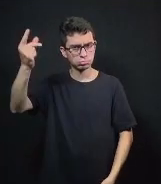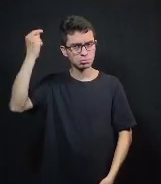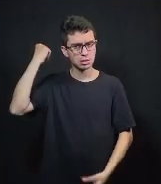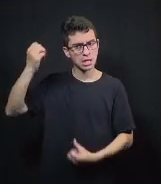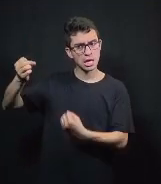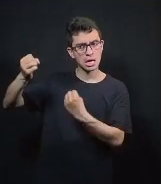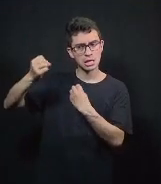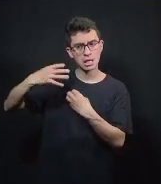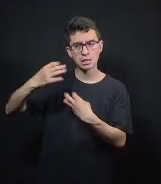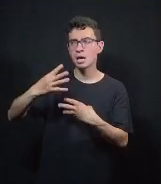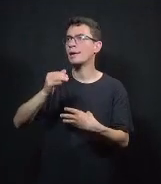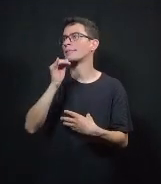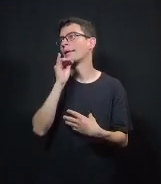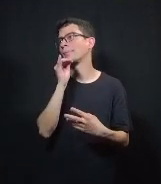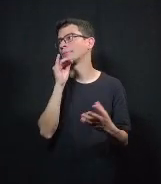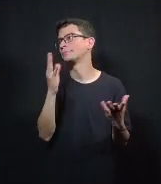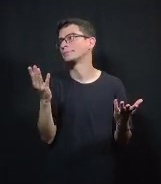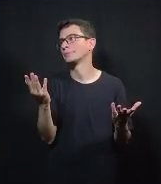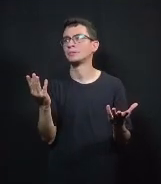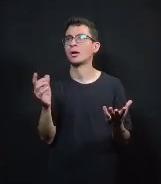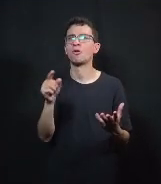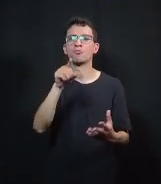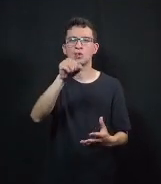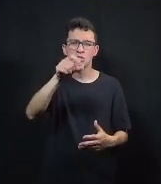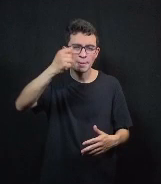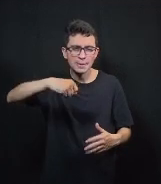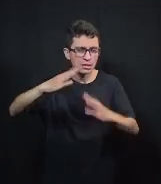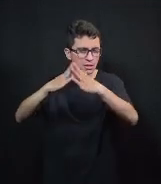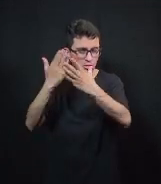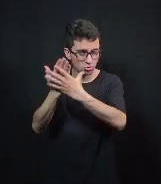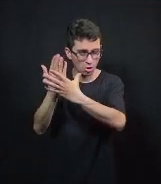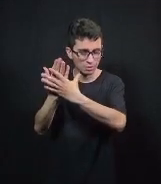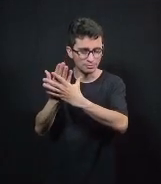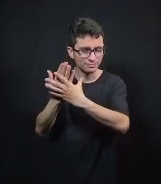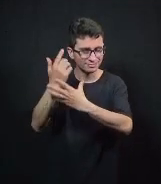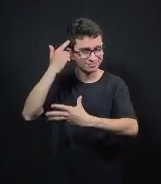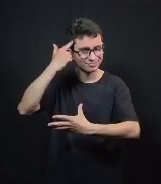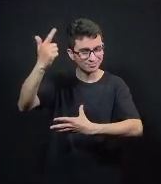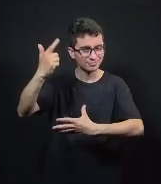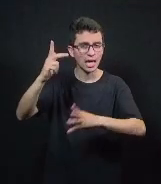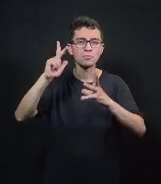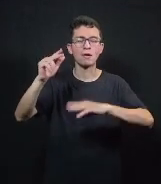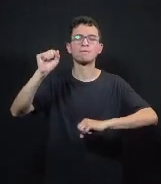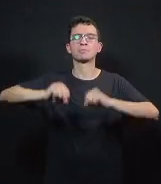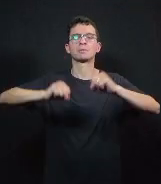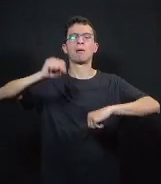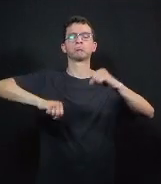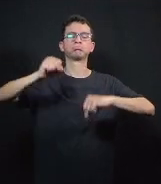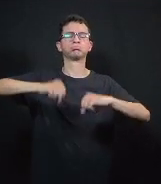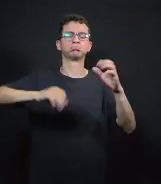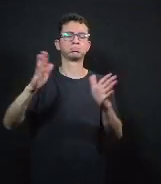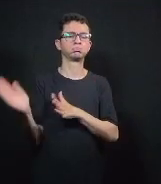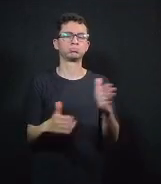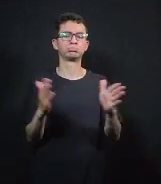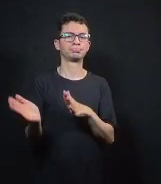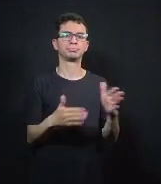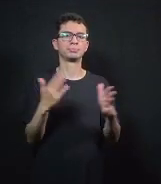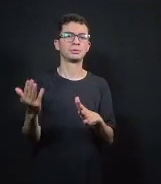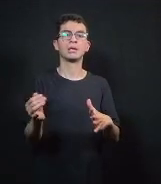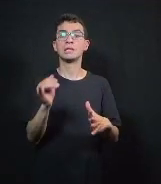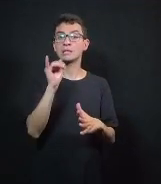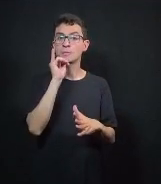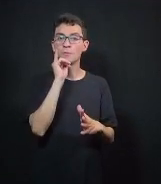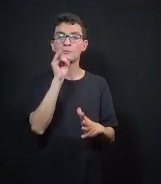a obedecer, né? Você tem aquela visão de escola linha de fábrica, que você não cria um senso